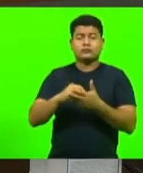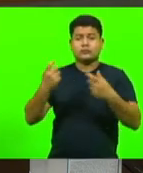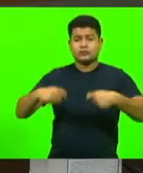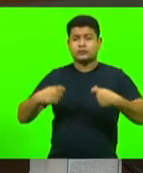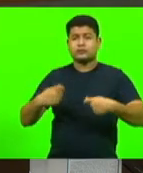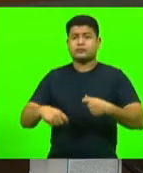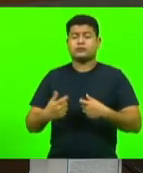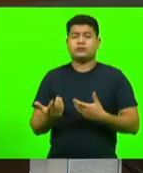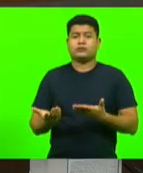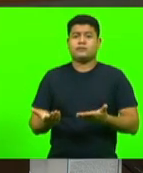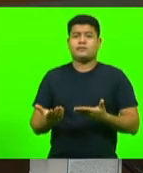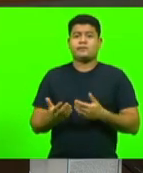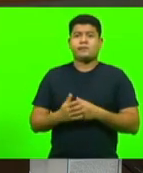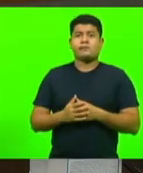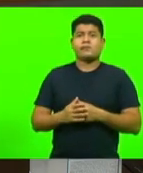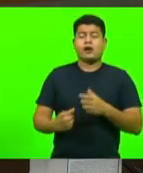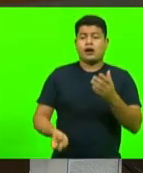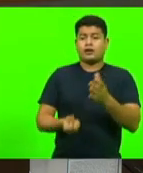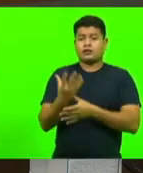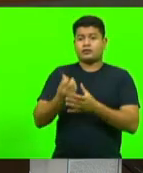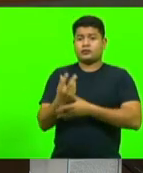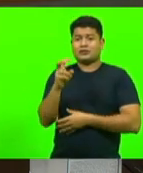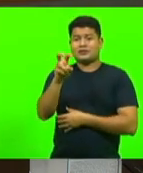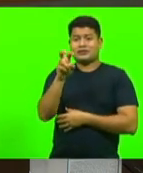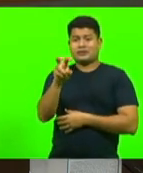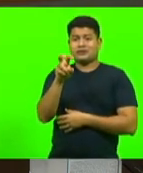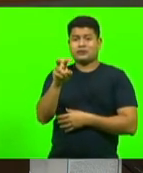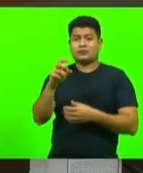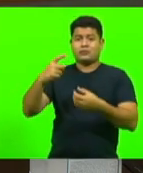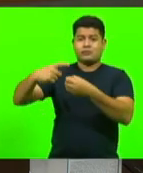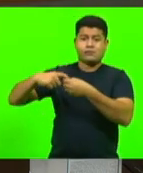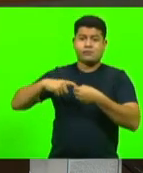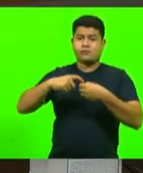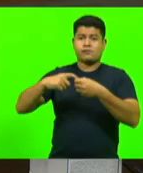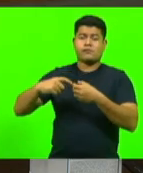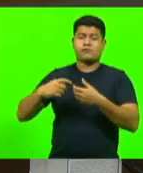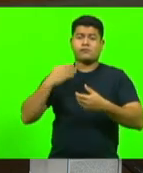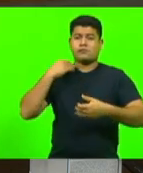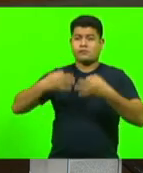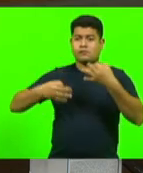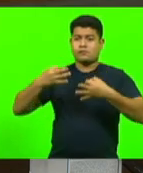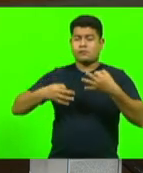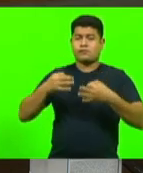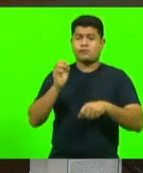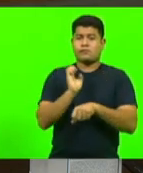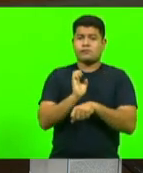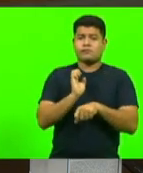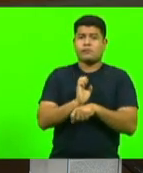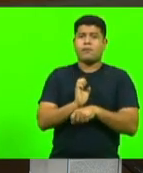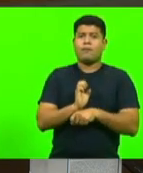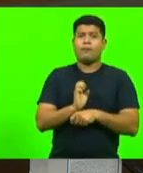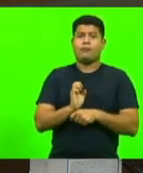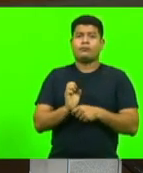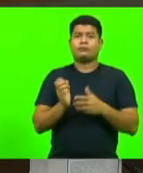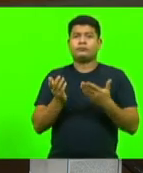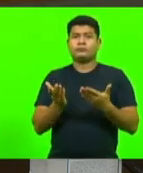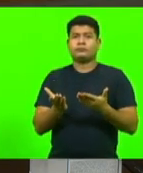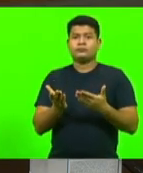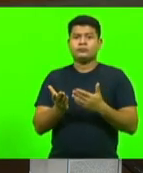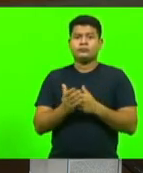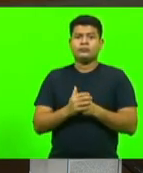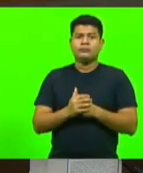dos cinco vínculos é a possibilidade de 5,1 jurídicos com o estado dentre eles não